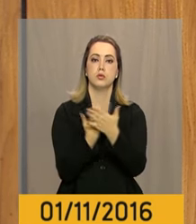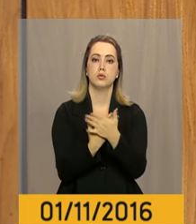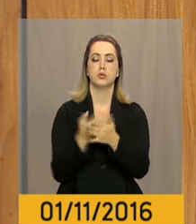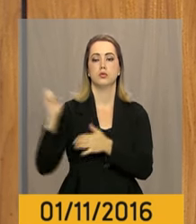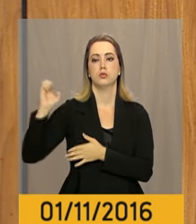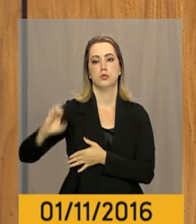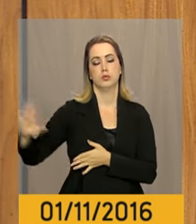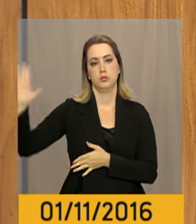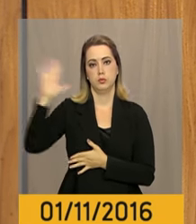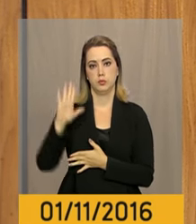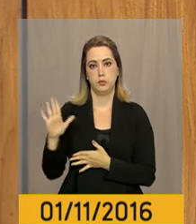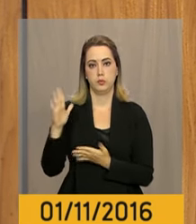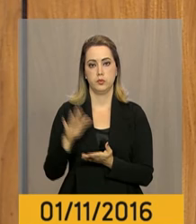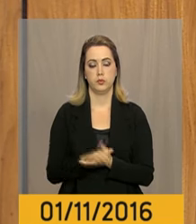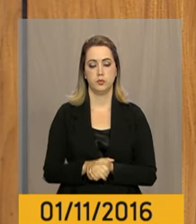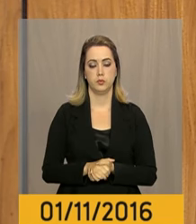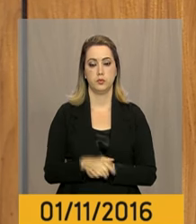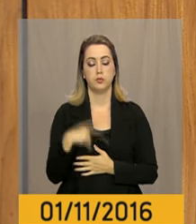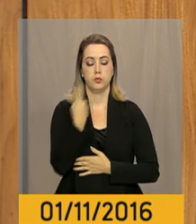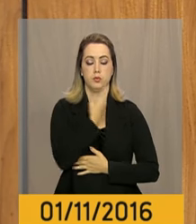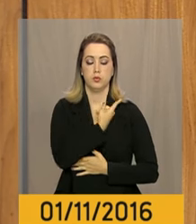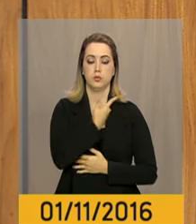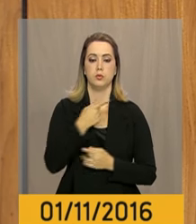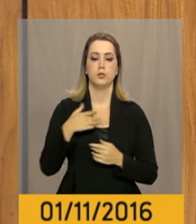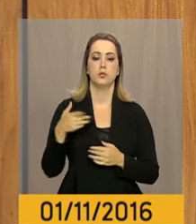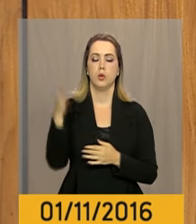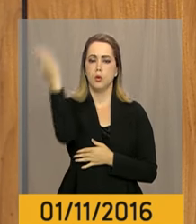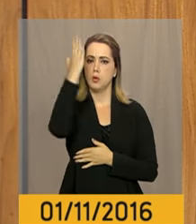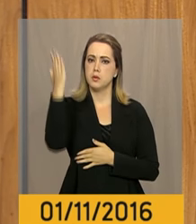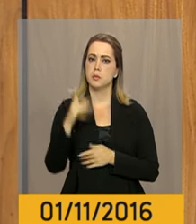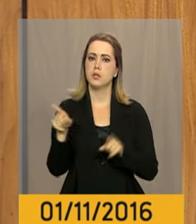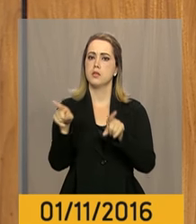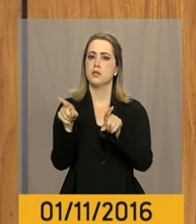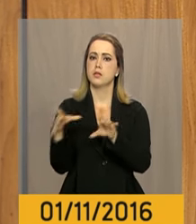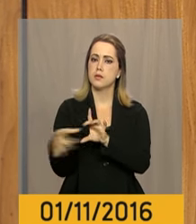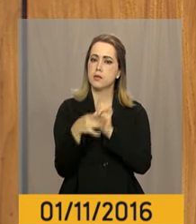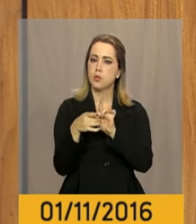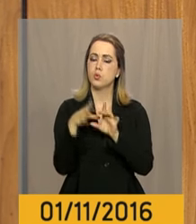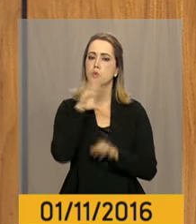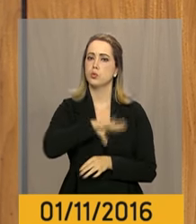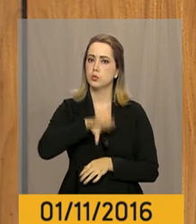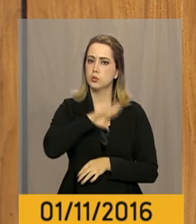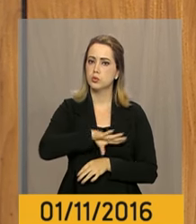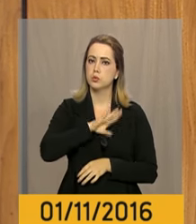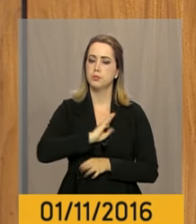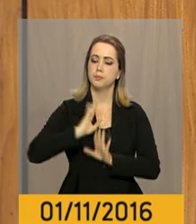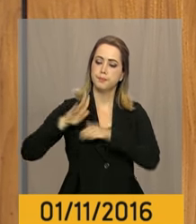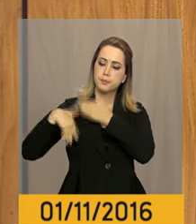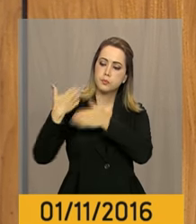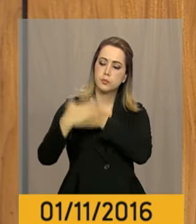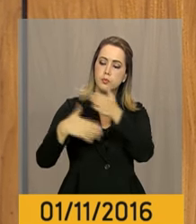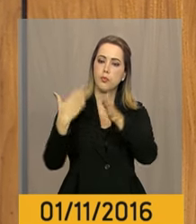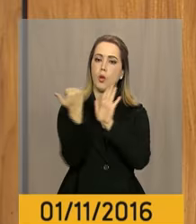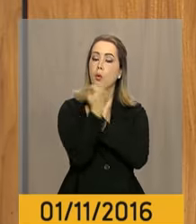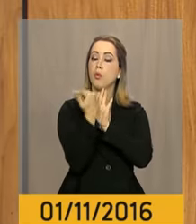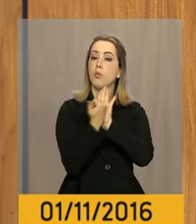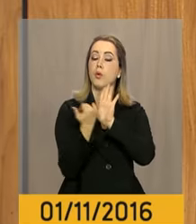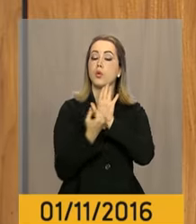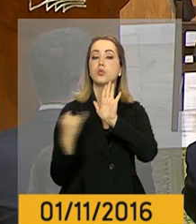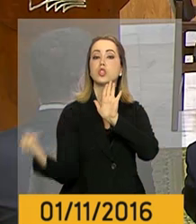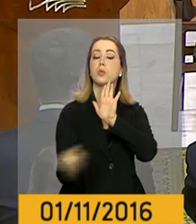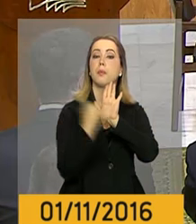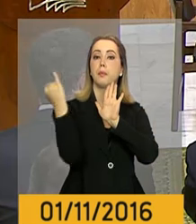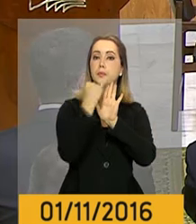e União Europeia. E nós, Brasil e Portugal, estamos juntos há muito tempo em projetos importantíssimos. Ainda há